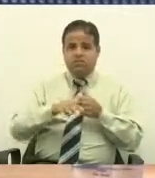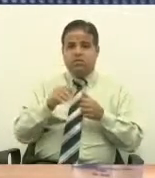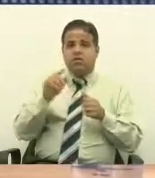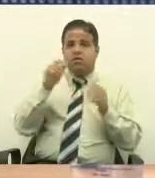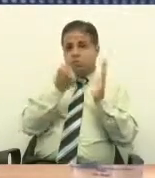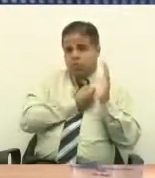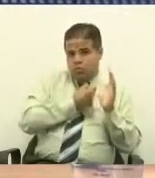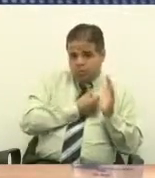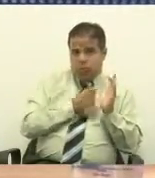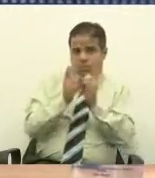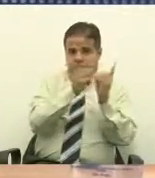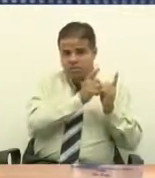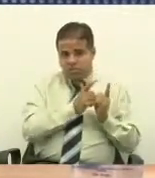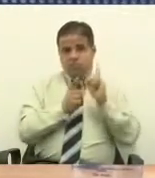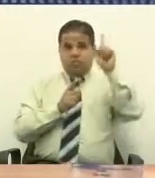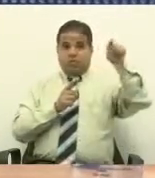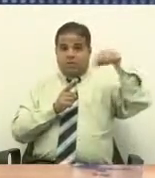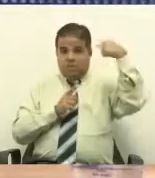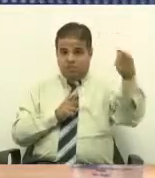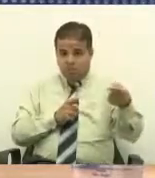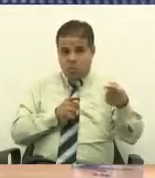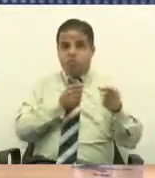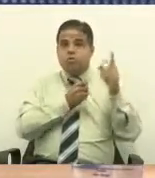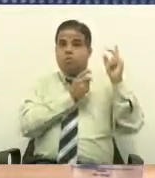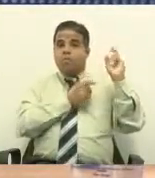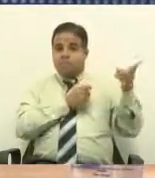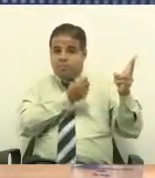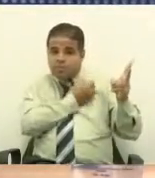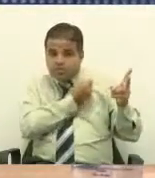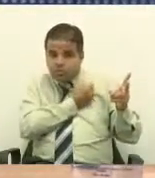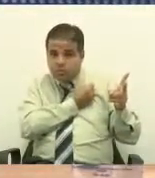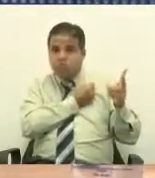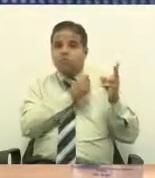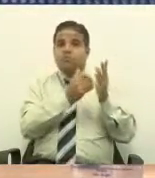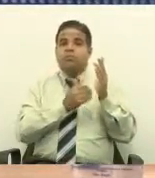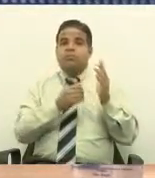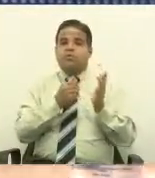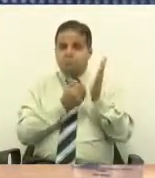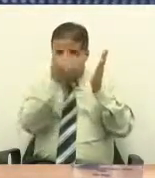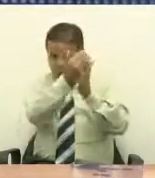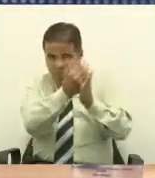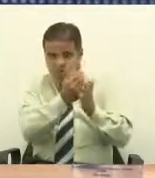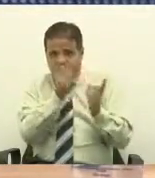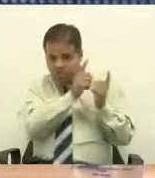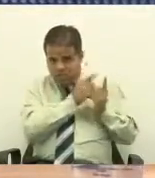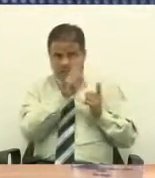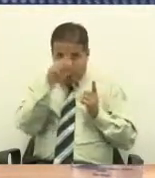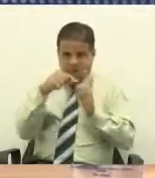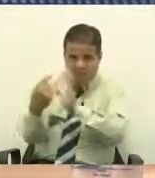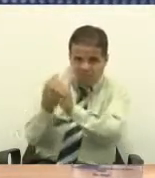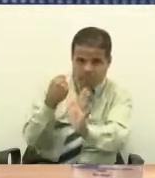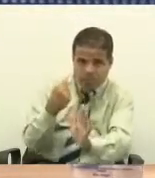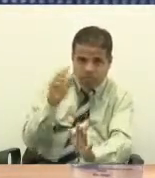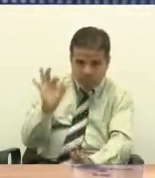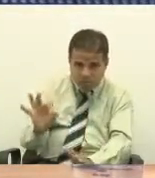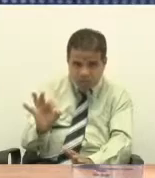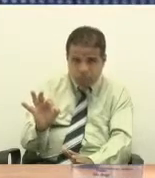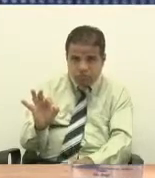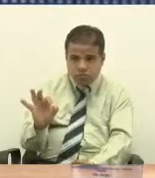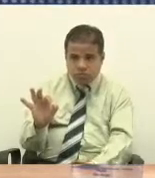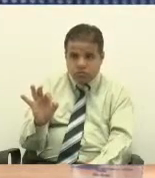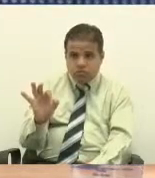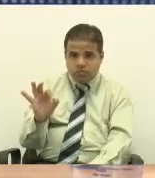número de atendidos. E depois nós tivemos o mesmo número e um número maior de atendidos. É essa a sua pergunta?